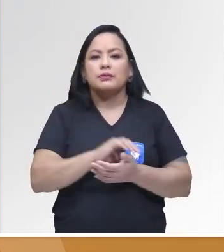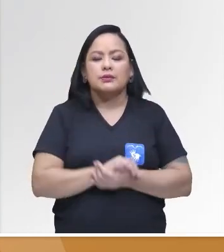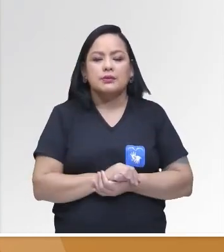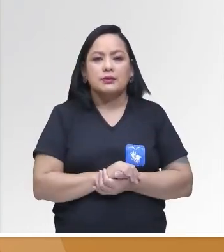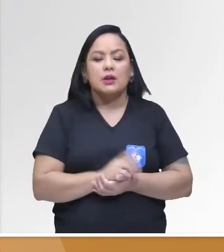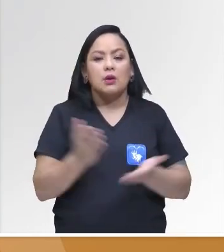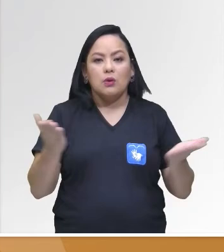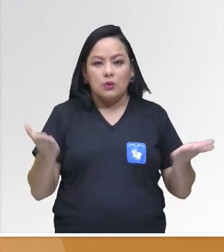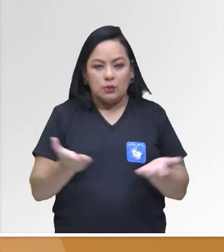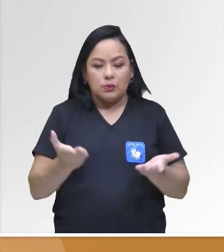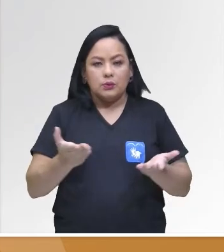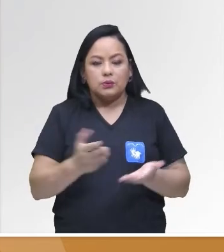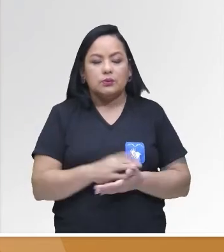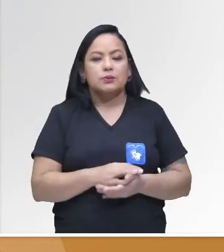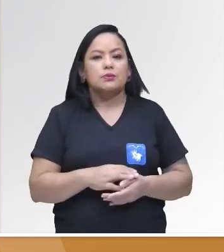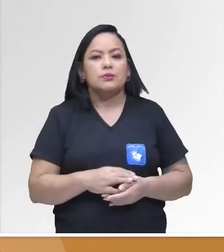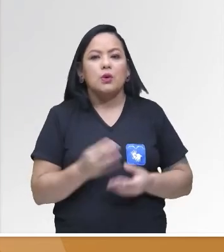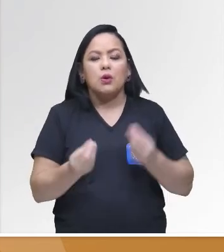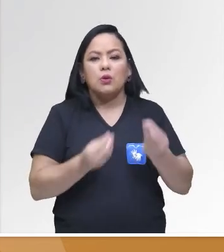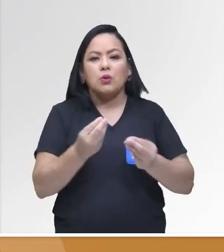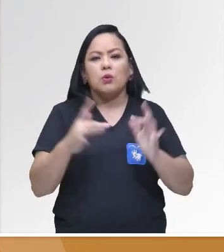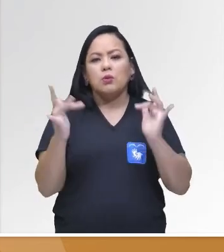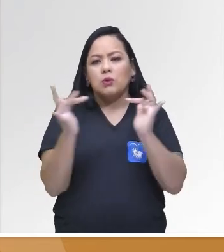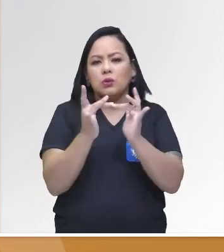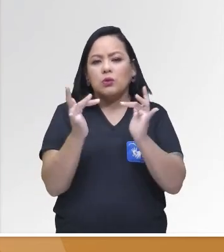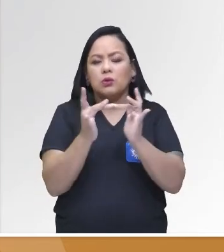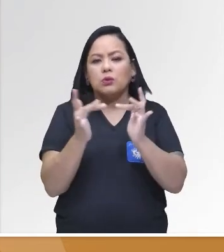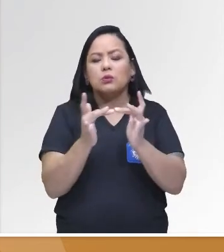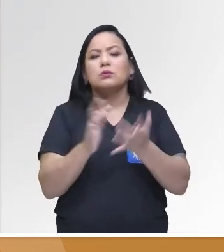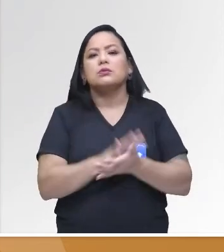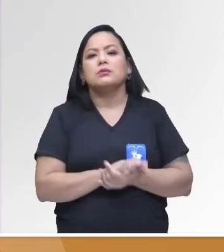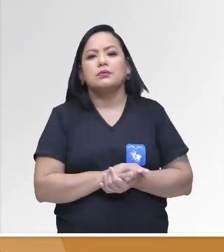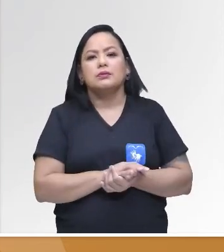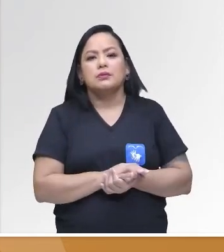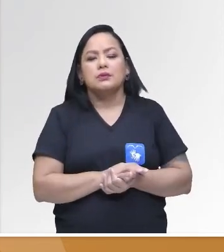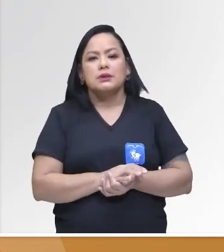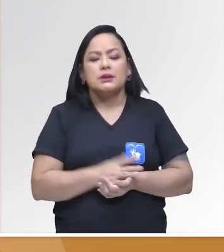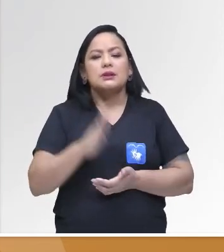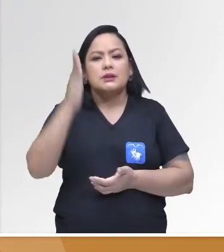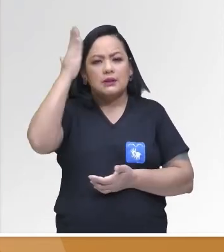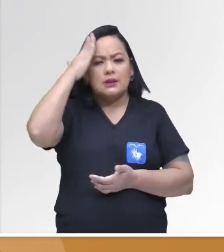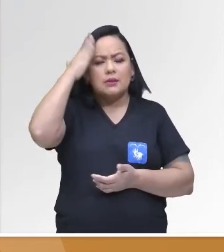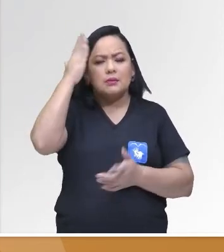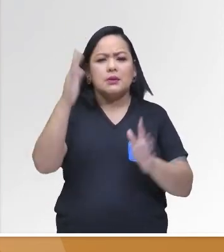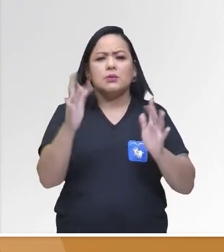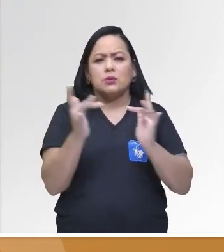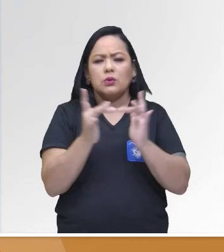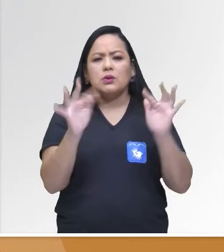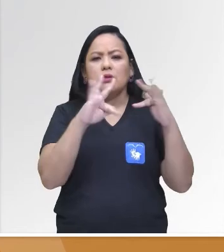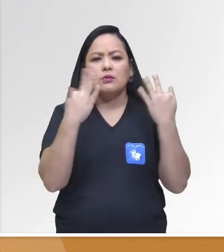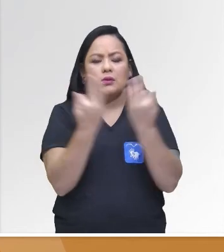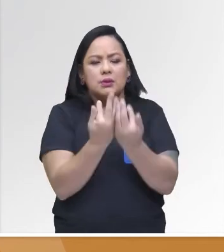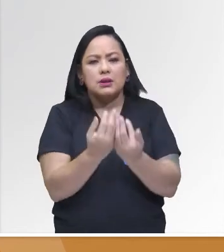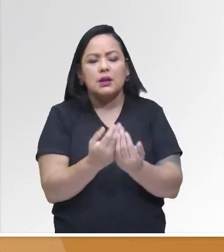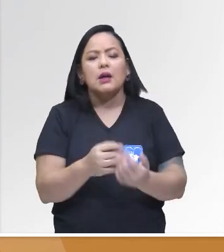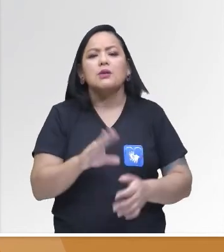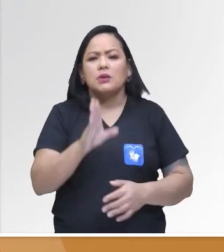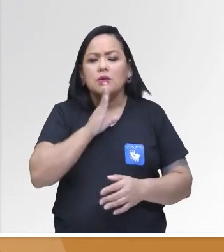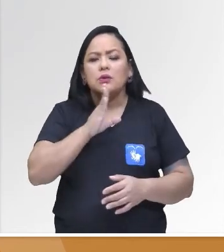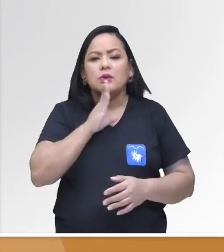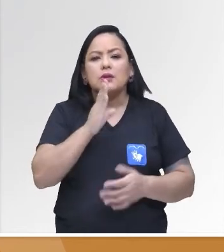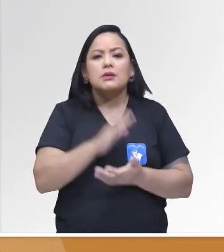E hoje, onde o contato entre o que consideramos familiar e o que